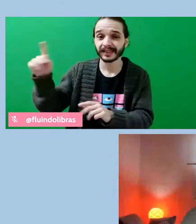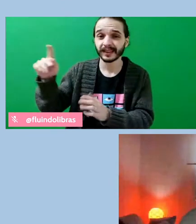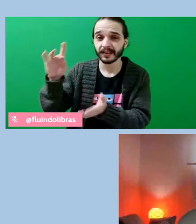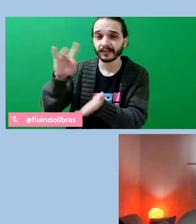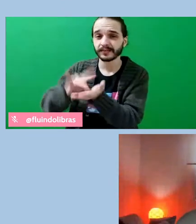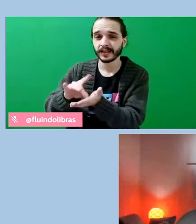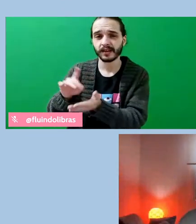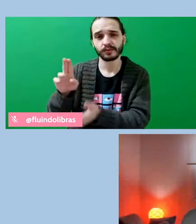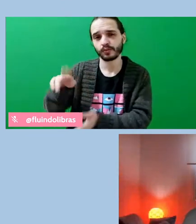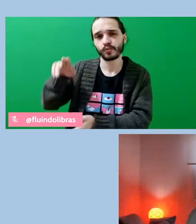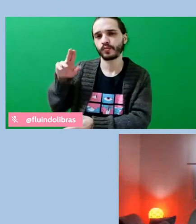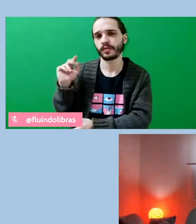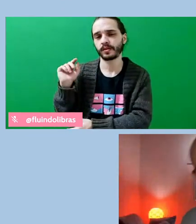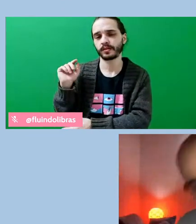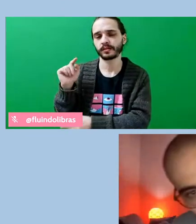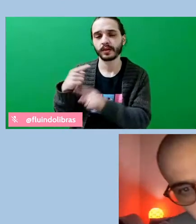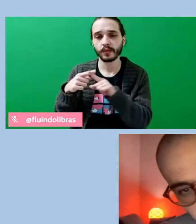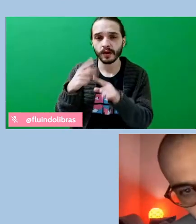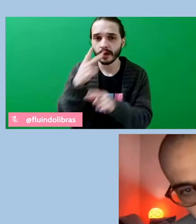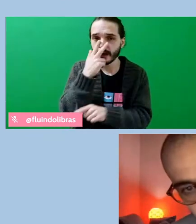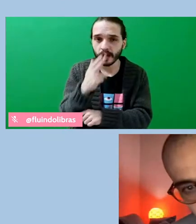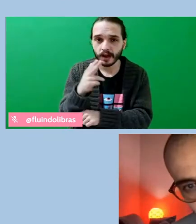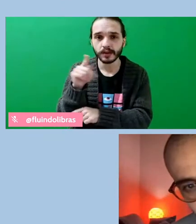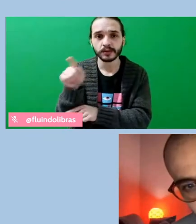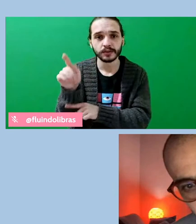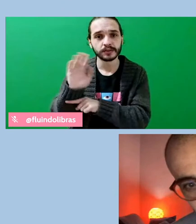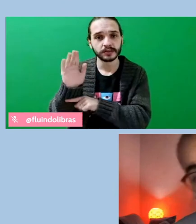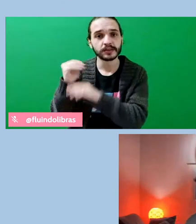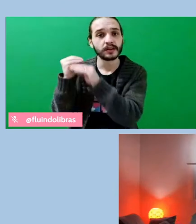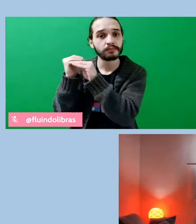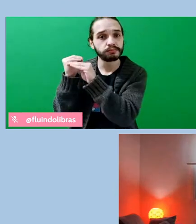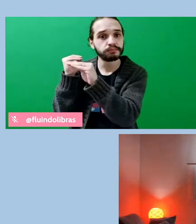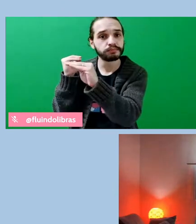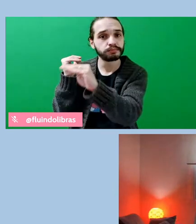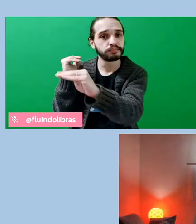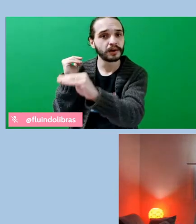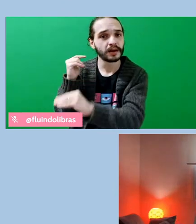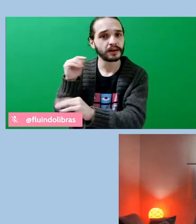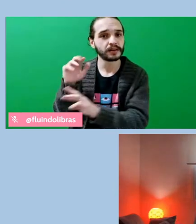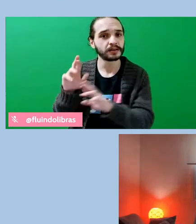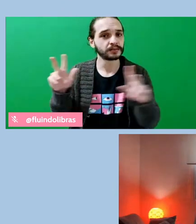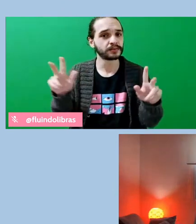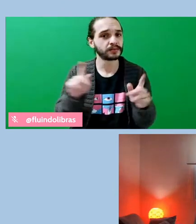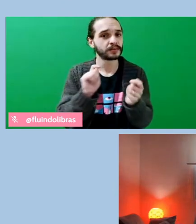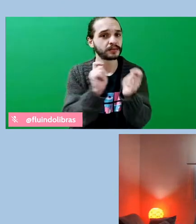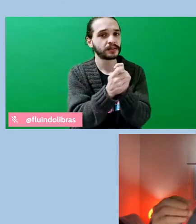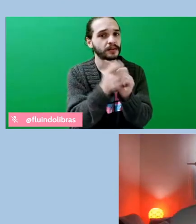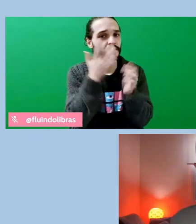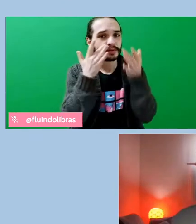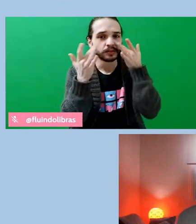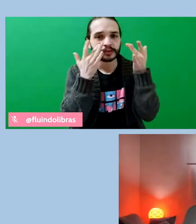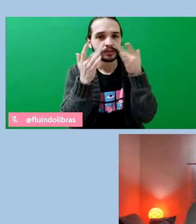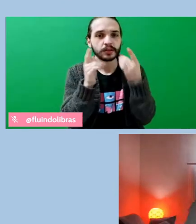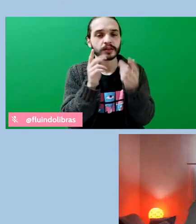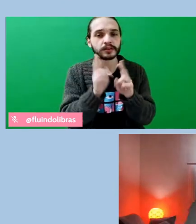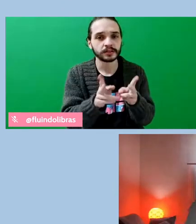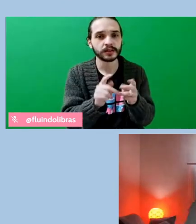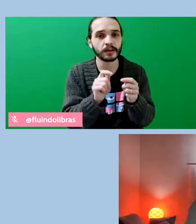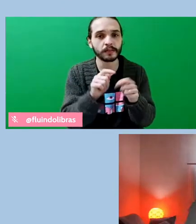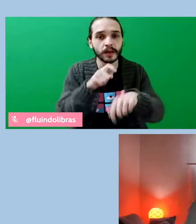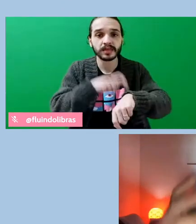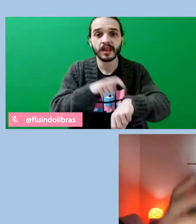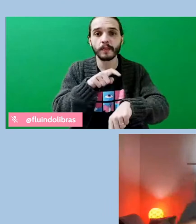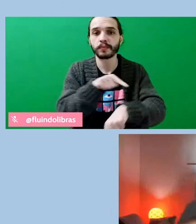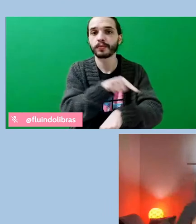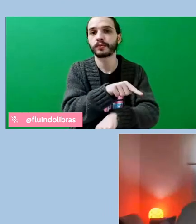esse lugar de permanência do cinema muda também a tua relação com a adaptação. Entende? Porque a adaptação do palco é uma adaptação que responde àquele tempo. Você